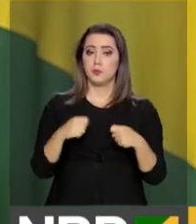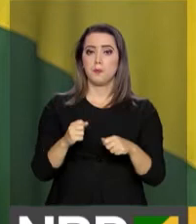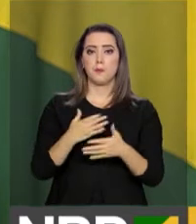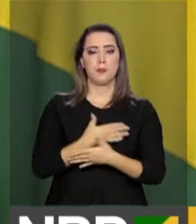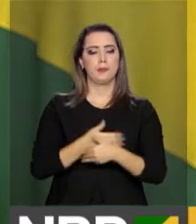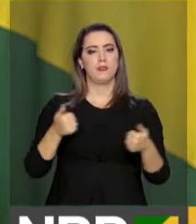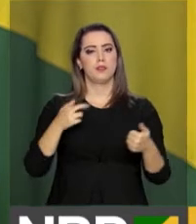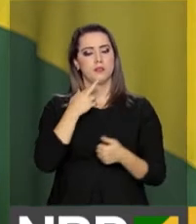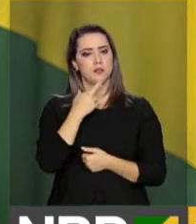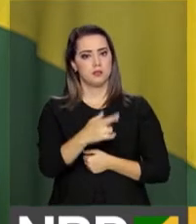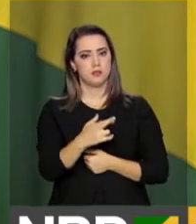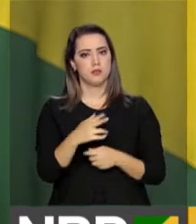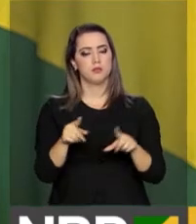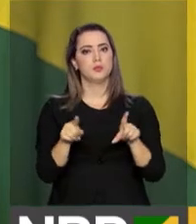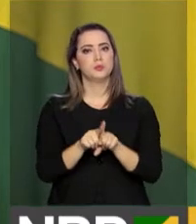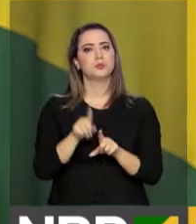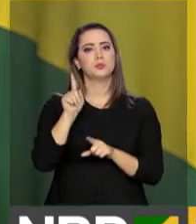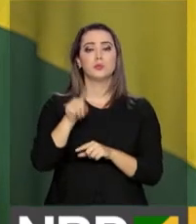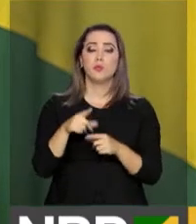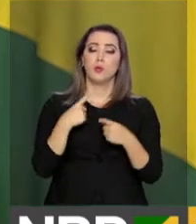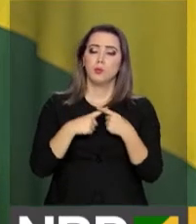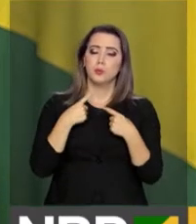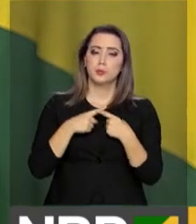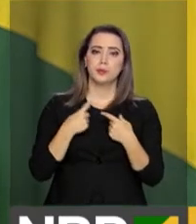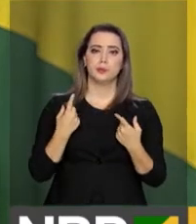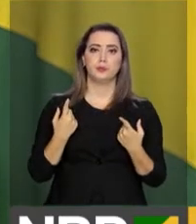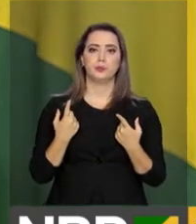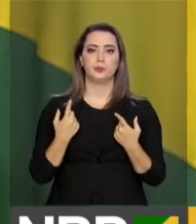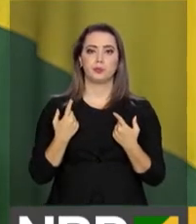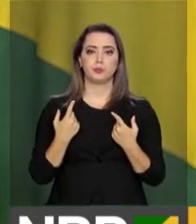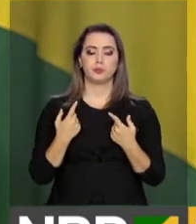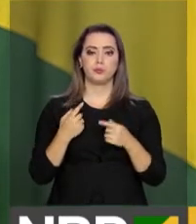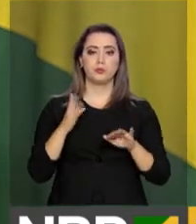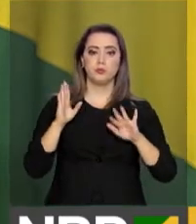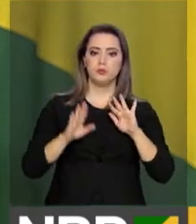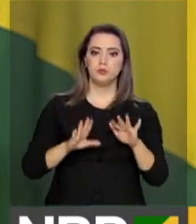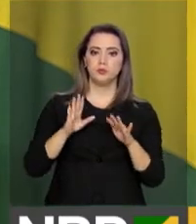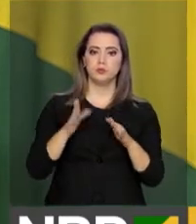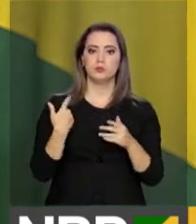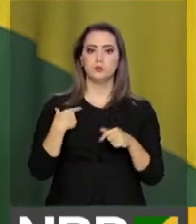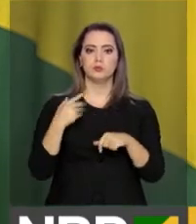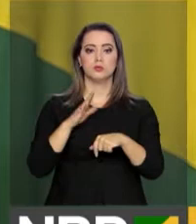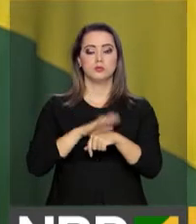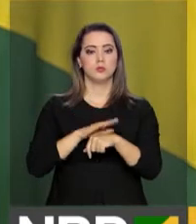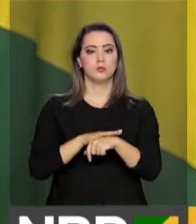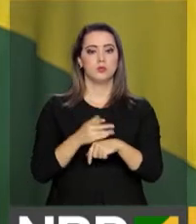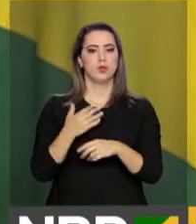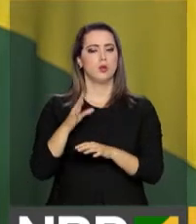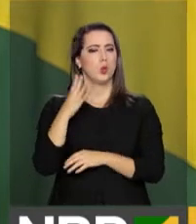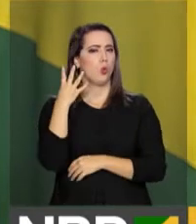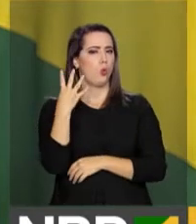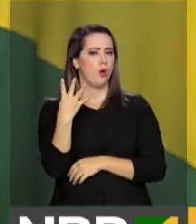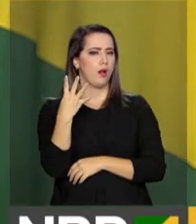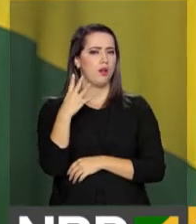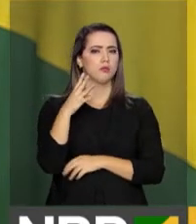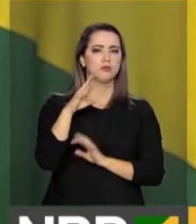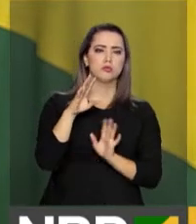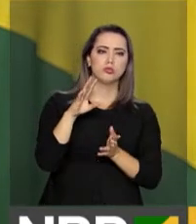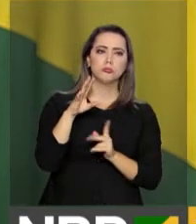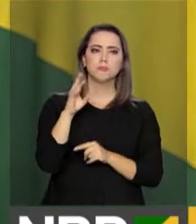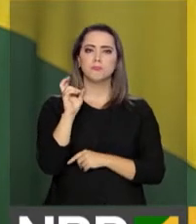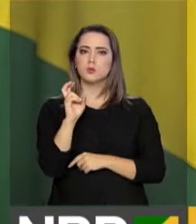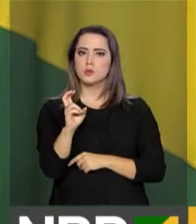melhores resultados não é sem razão que de uns tempos a esta parte creio de 45 meses pra cá